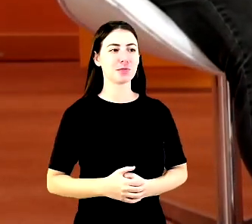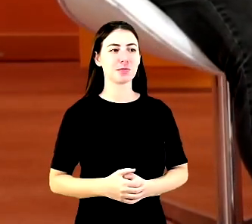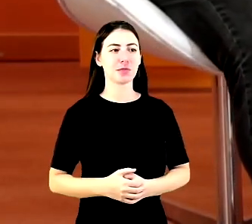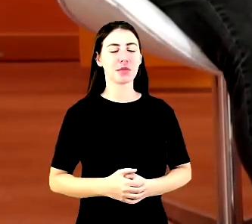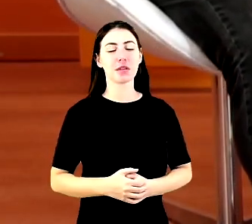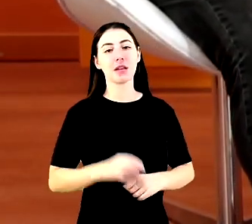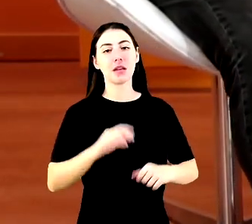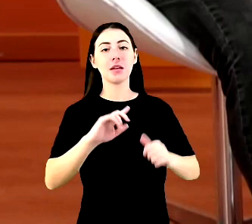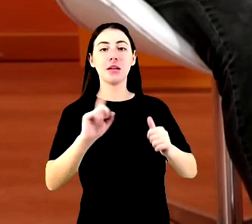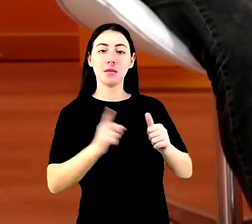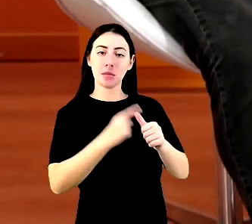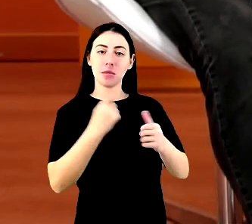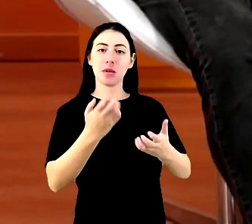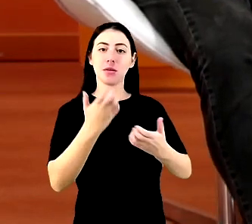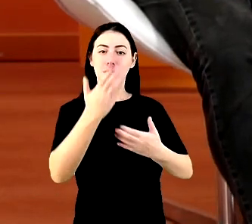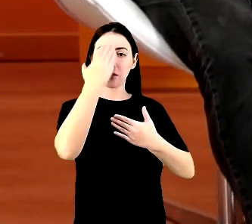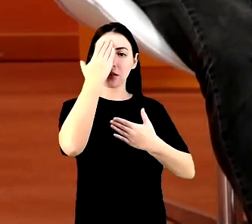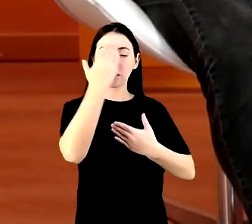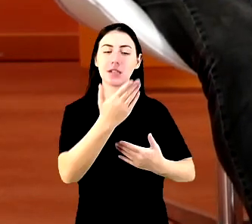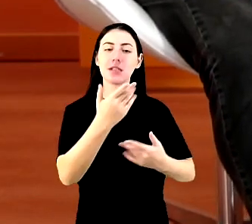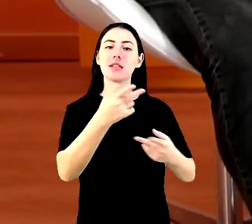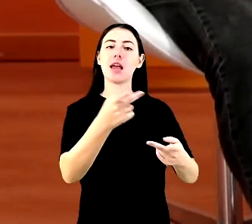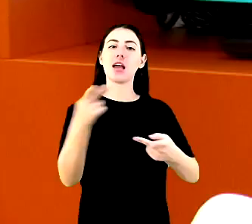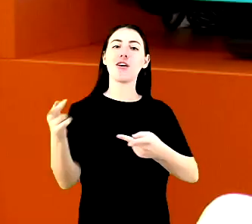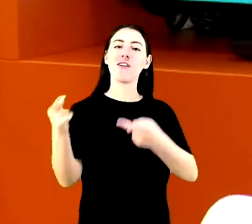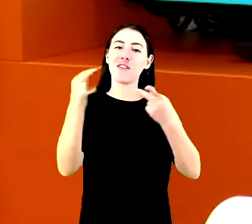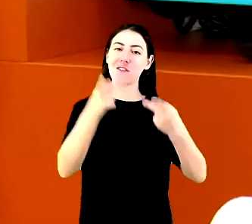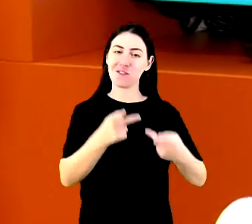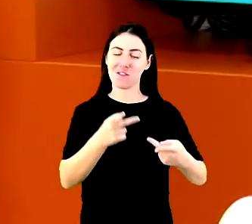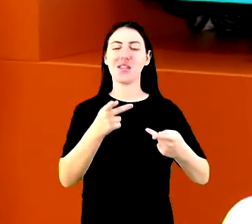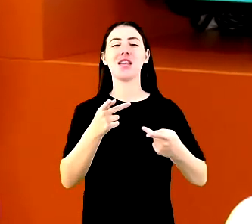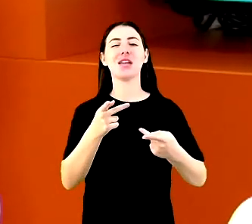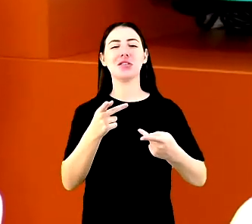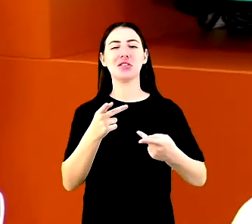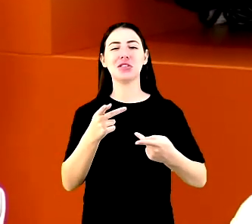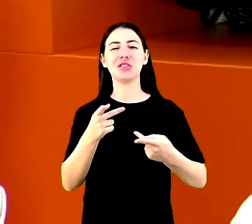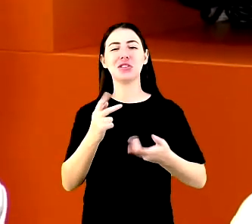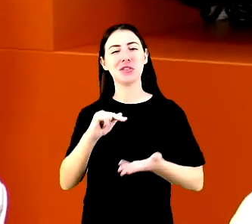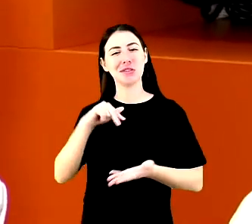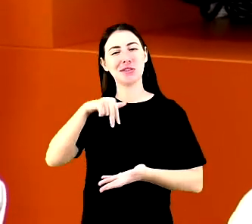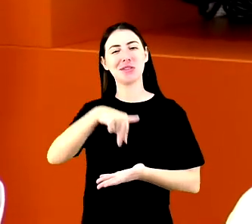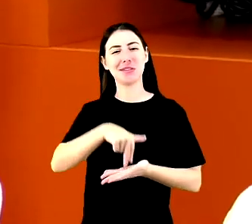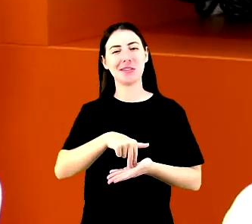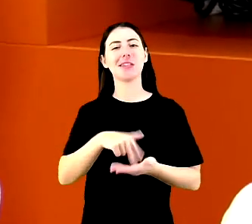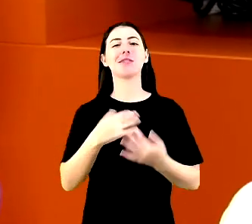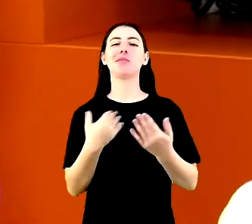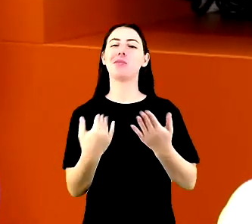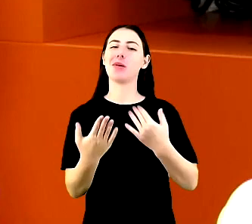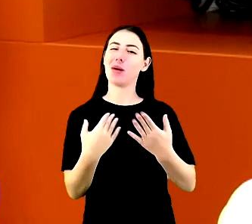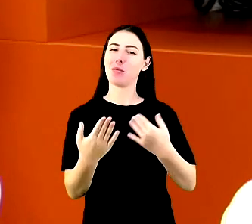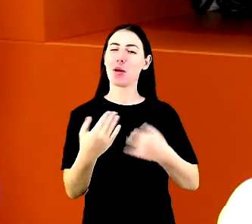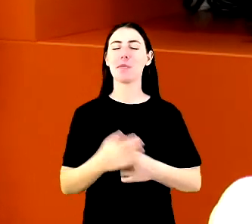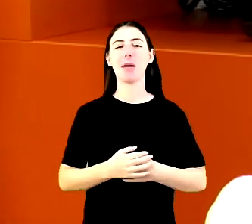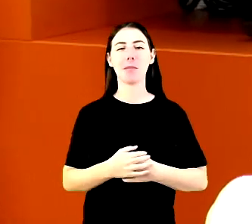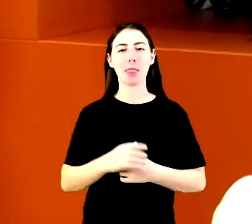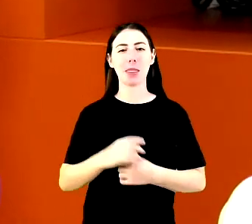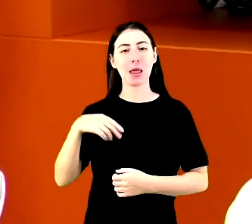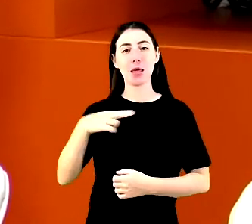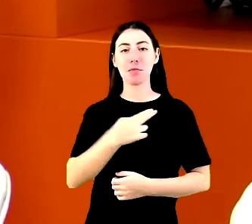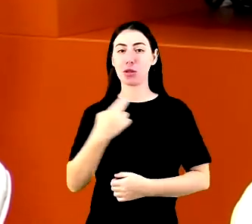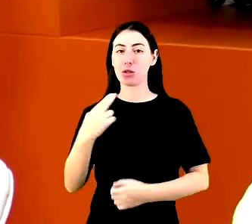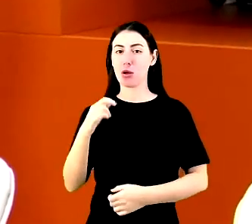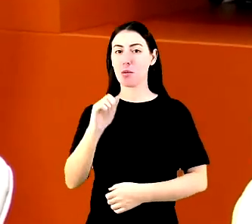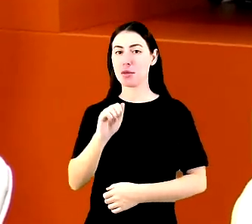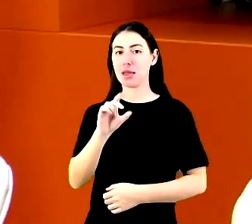o convite, agradecer estar aqui e poder falar com vocês. Eu sou a Adriana, eu sou head de produtos e marketing hoje da unidade de